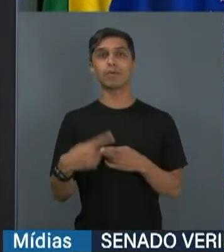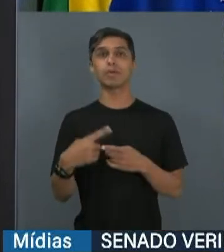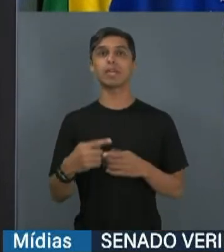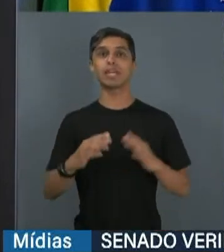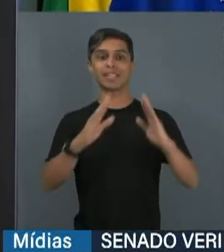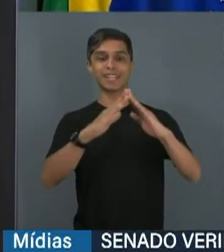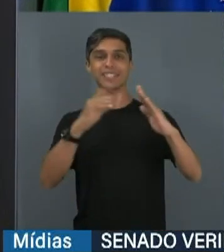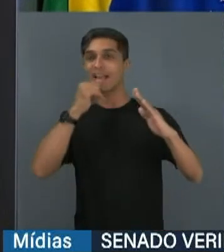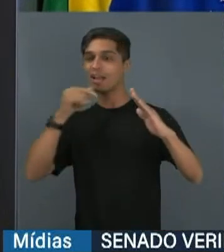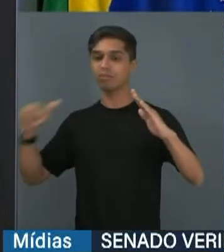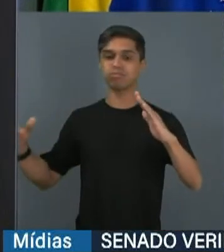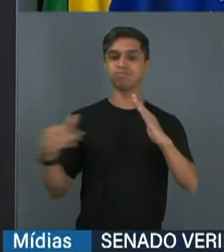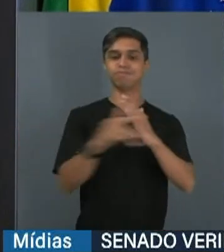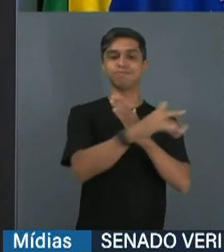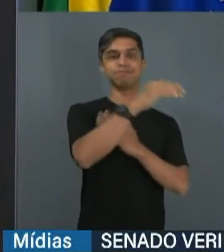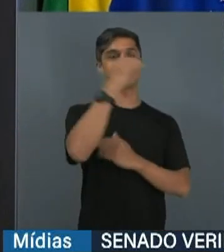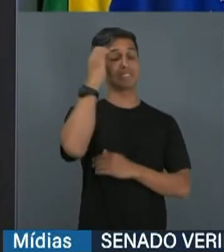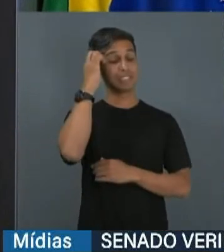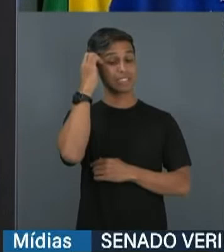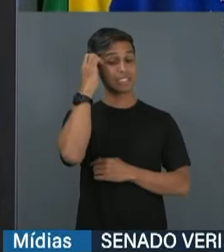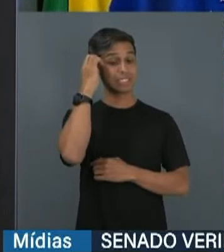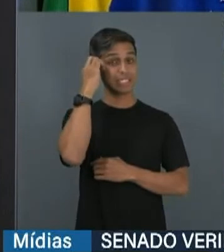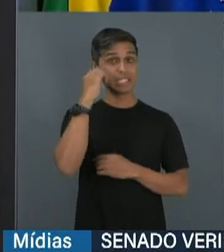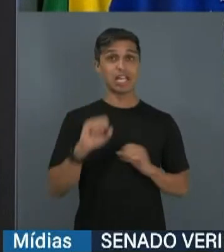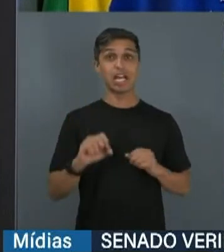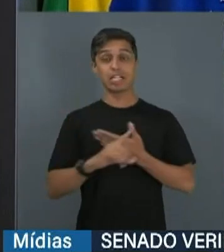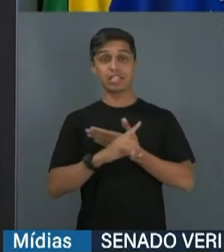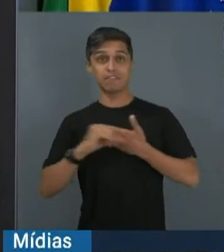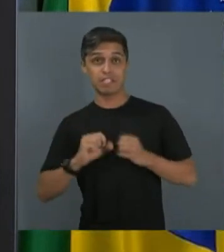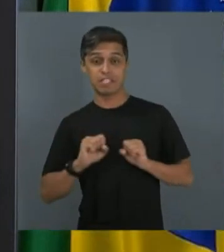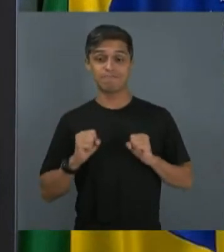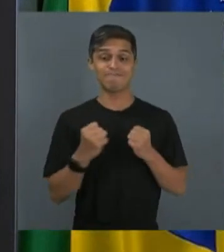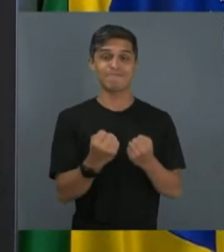das pessoas. Defesa Civil trabalhando.